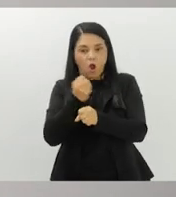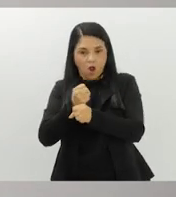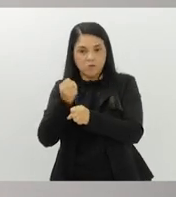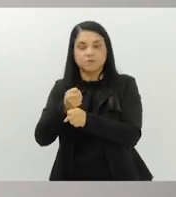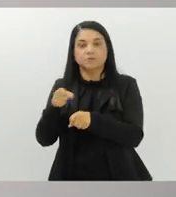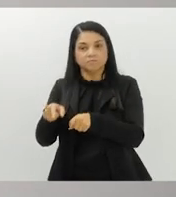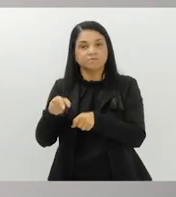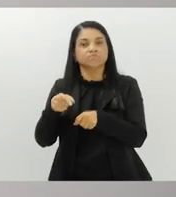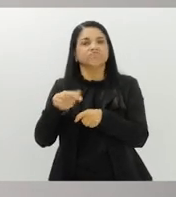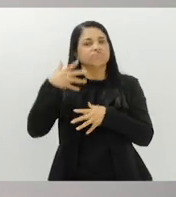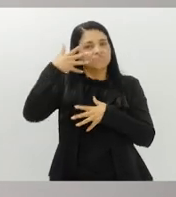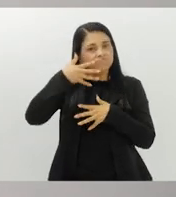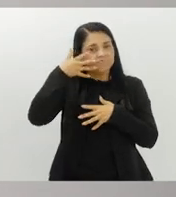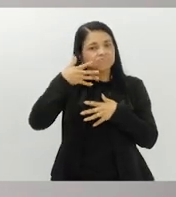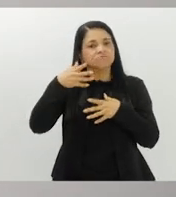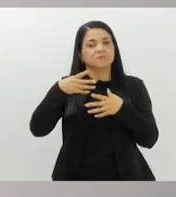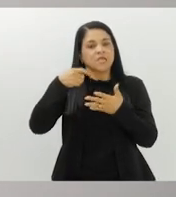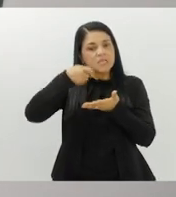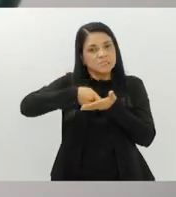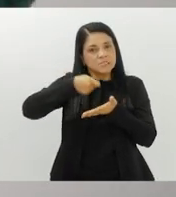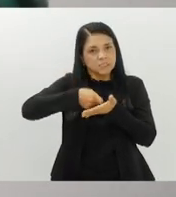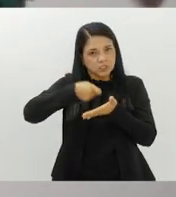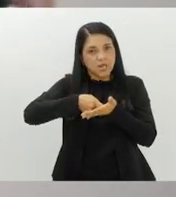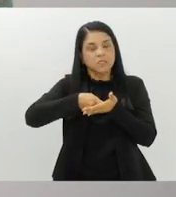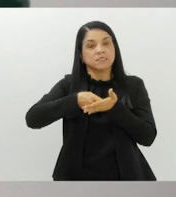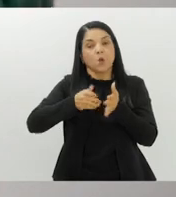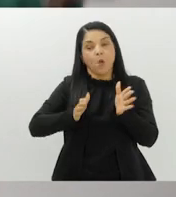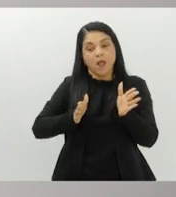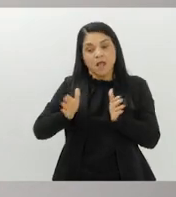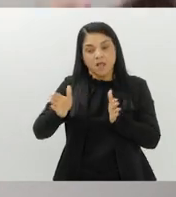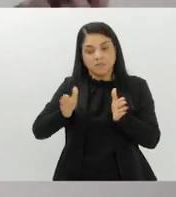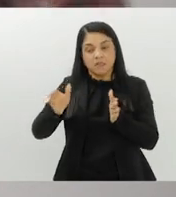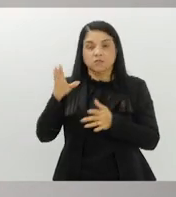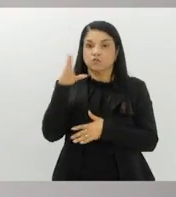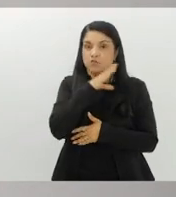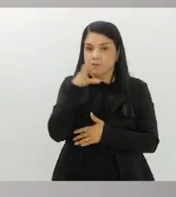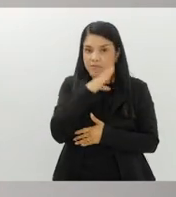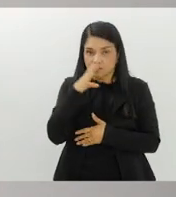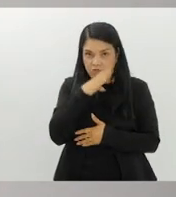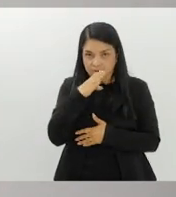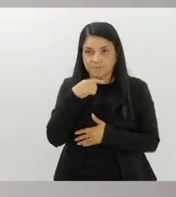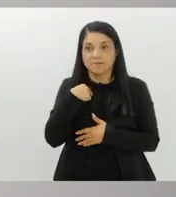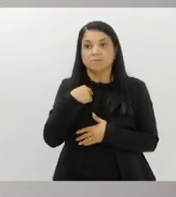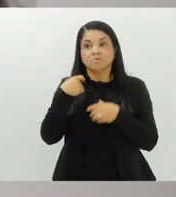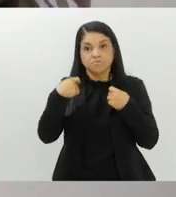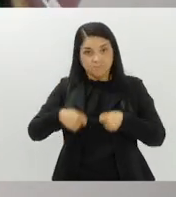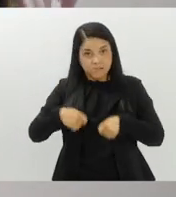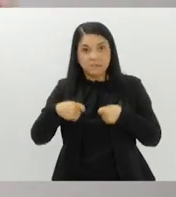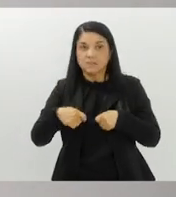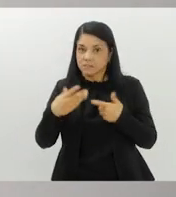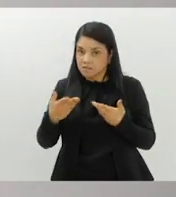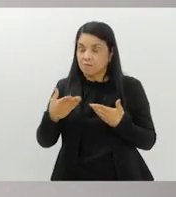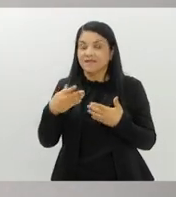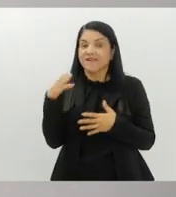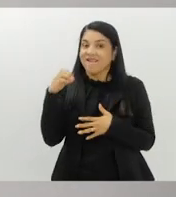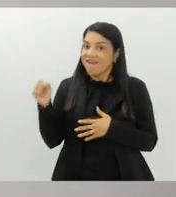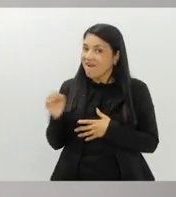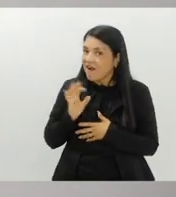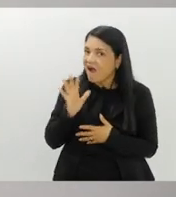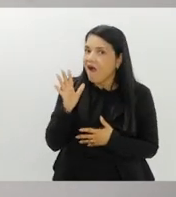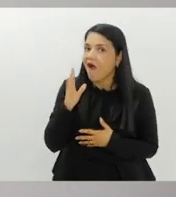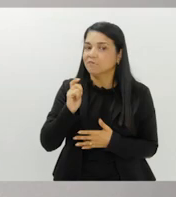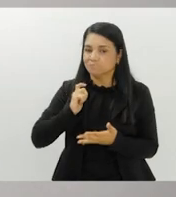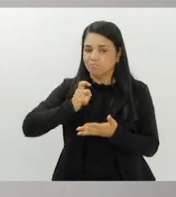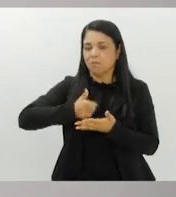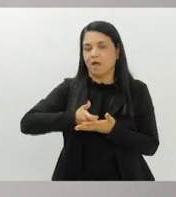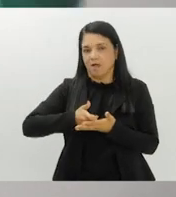faz milhões de exigências, uma delas é um acesso de emergência, né? E que é muito caro. Diga de passagem, eu estou